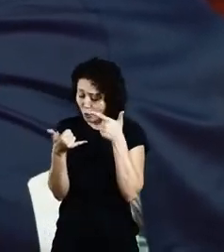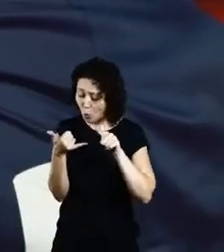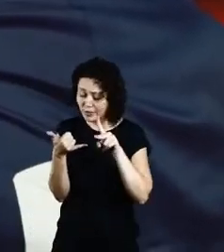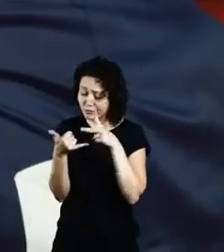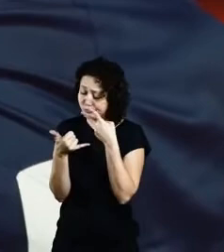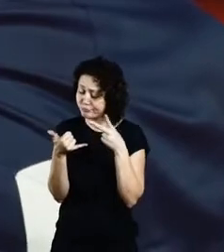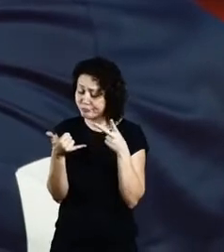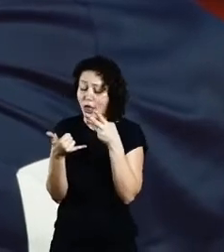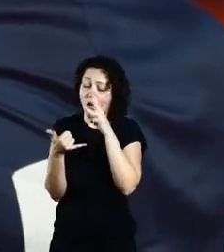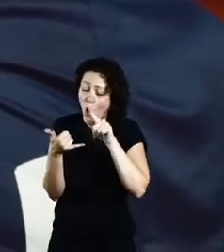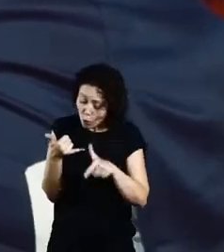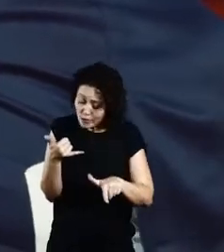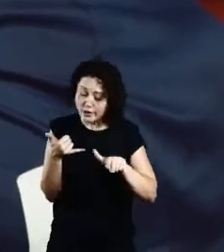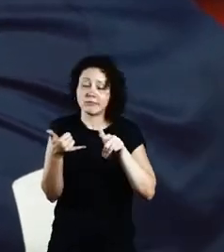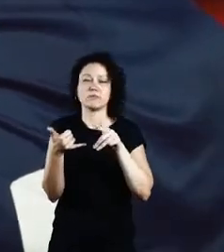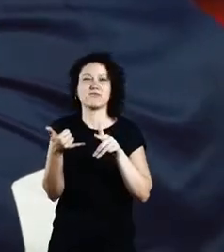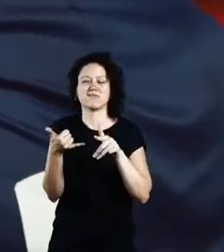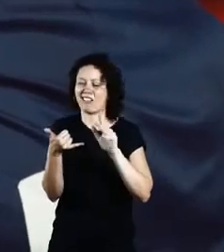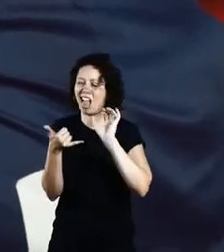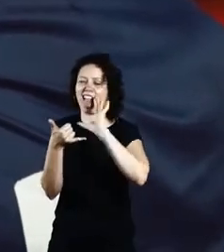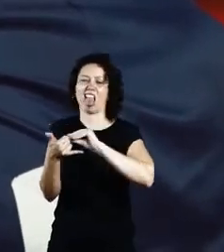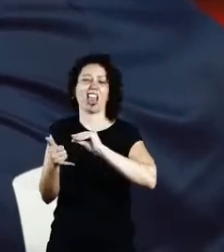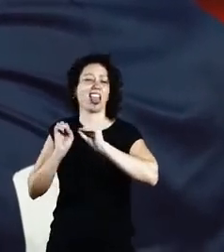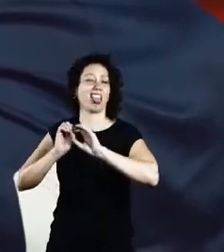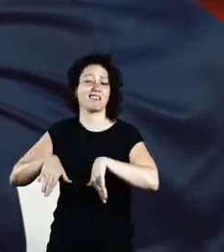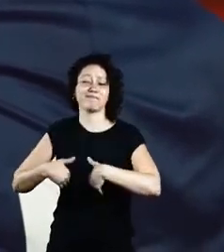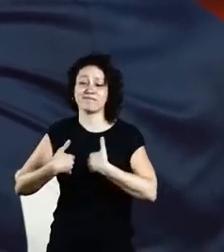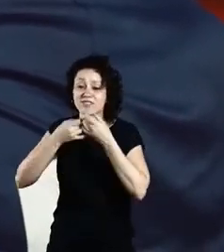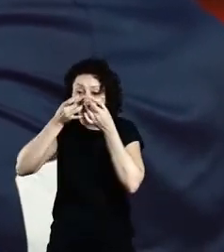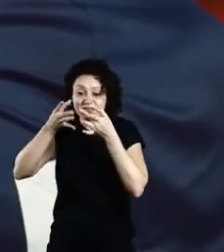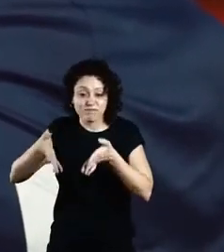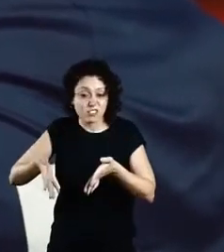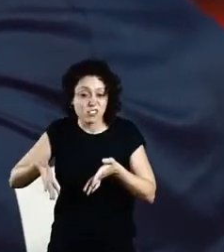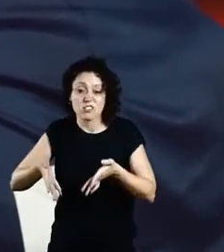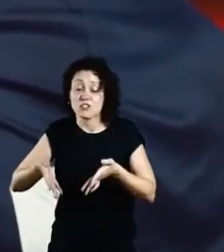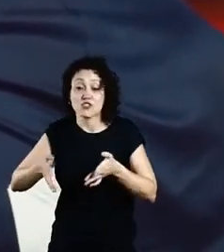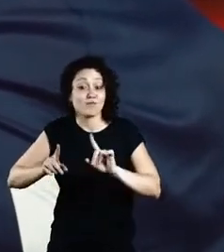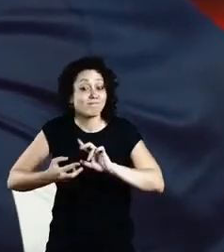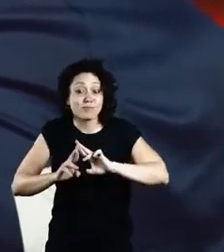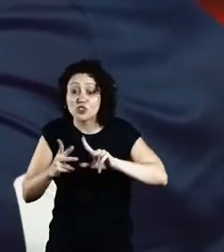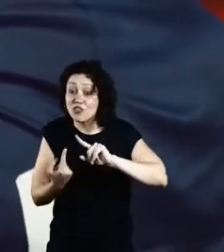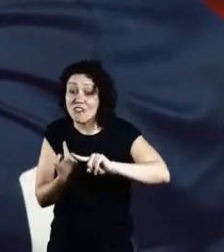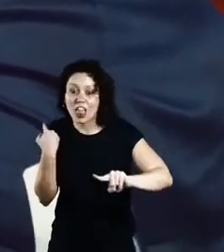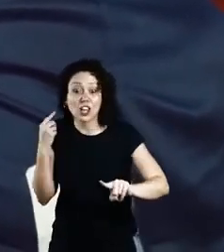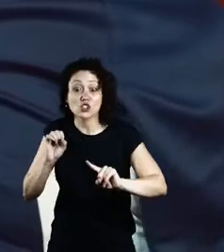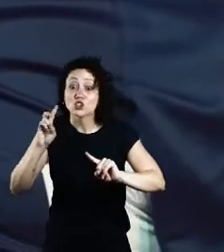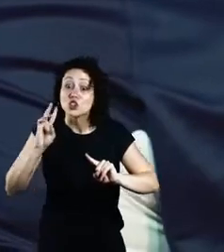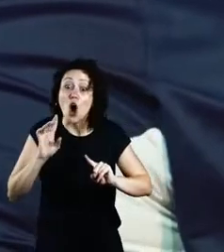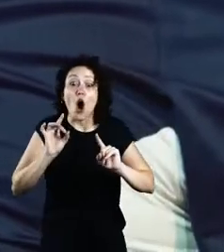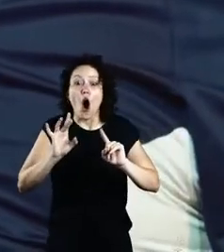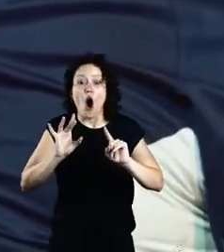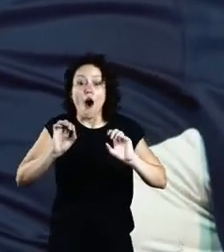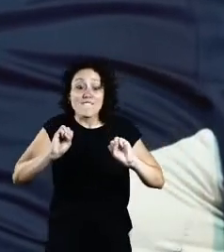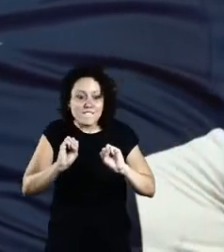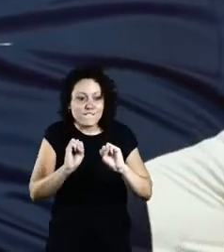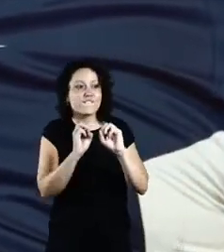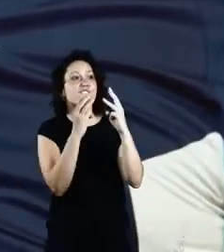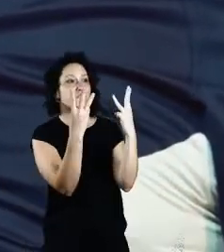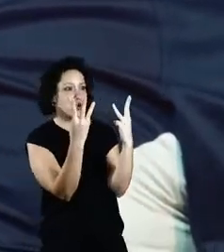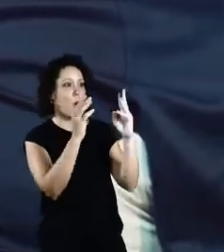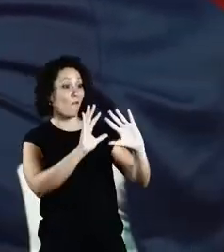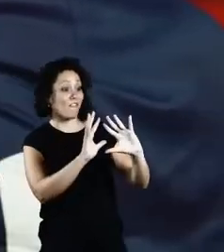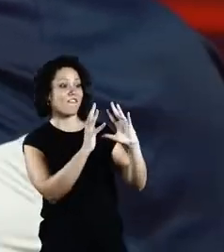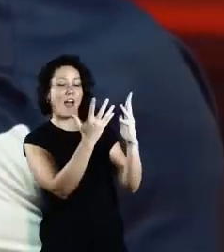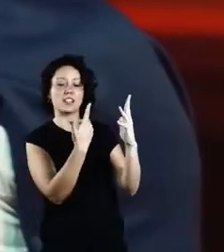foi lá, quer dizer, a Chic Show foi lá, comprou um disco, o Duda foi lá, pegou. A família falou, ó, vai lá que tá liberado. O Duda foi lá, levou o arsenal. Aí o Duda pega e